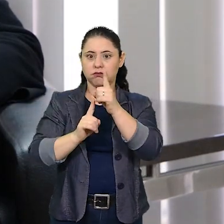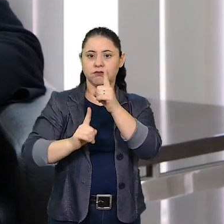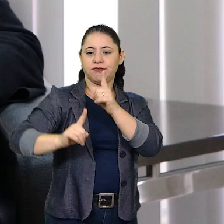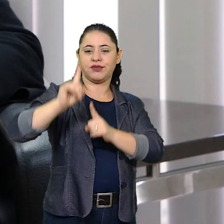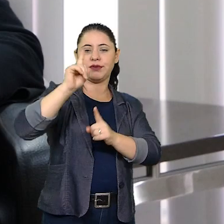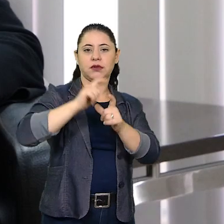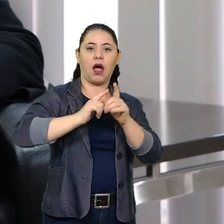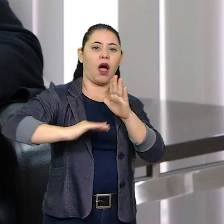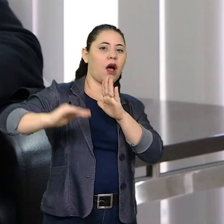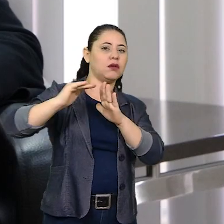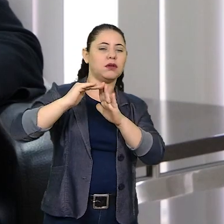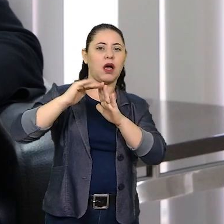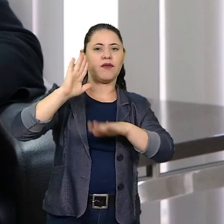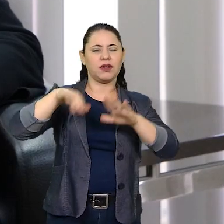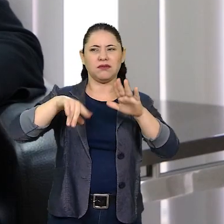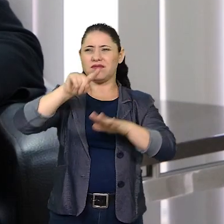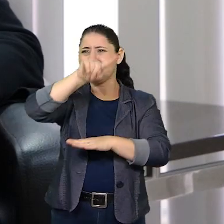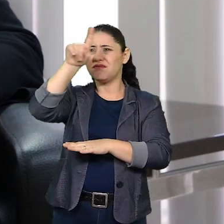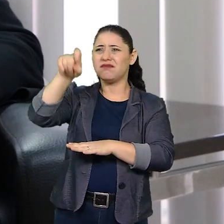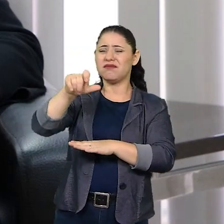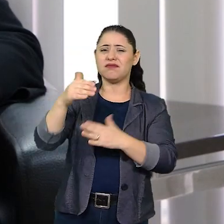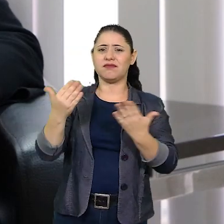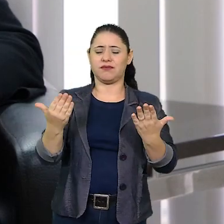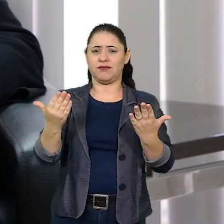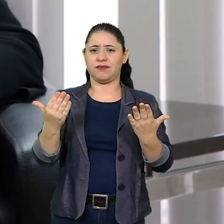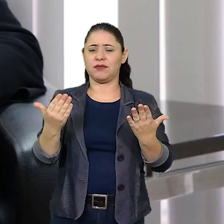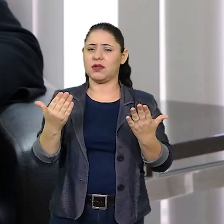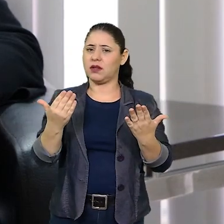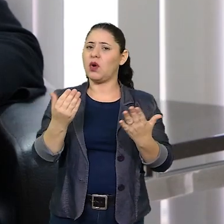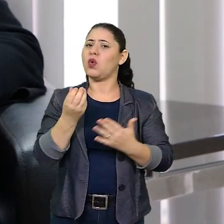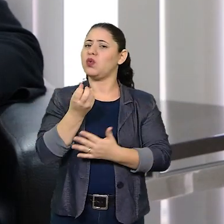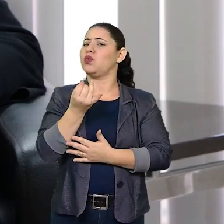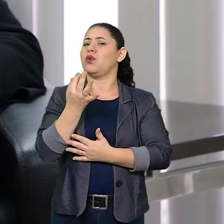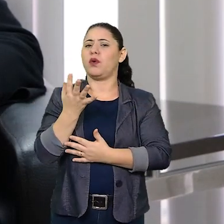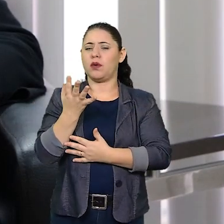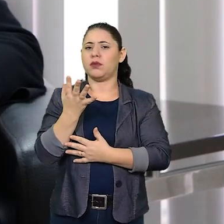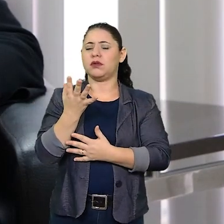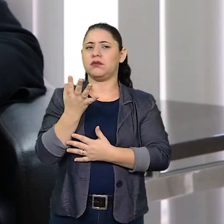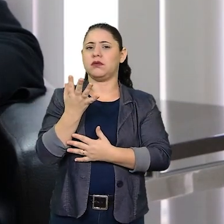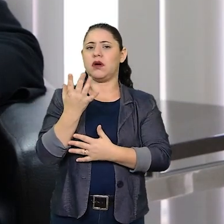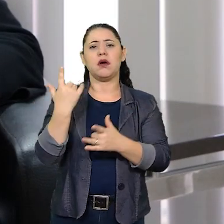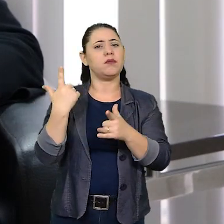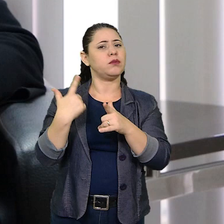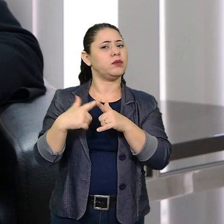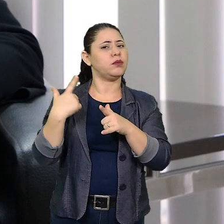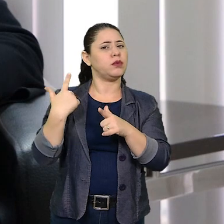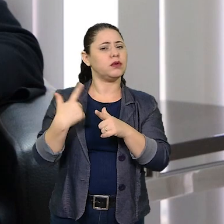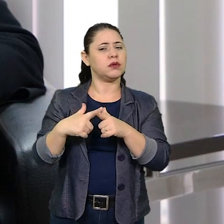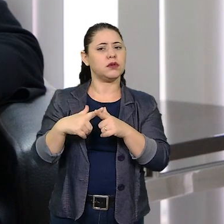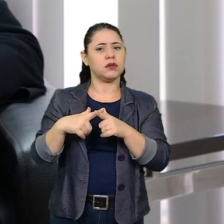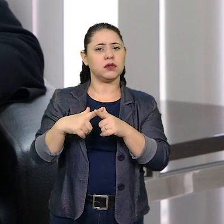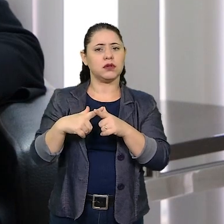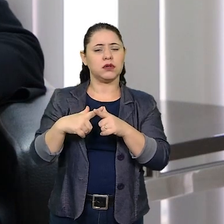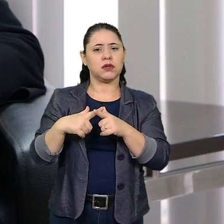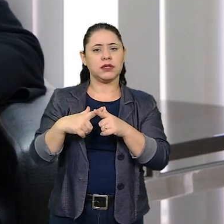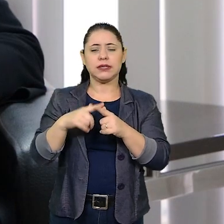alto. Às vezes a gente até se questiona se esse índice alto não se deve